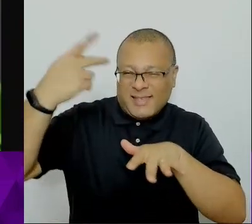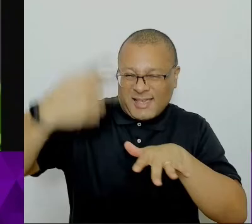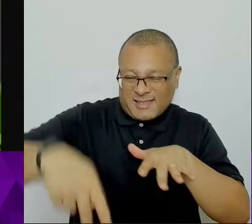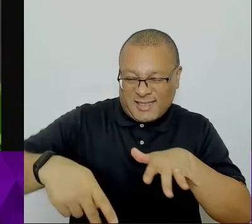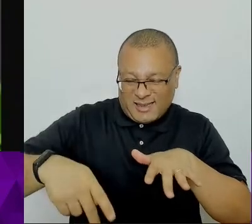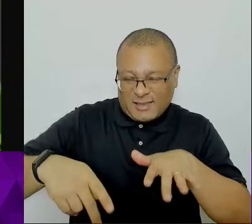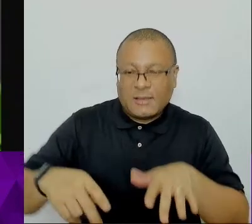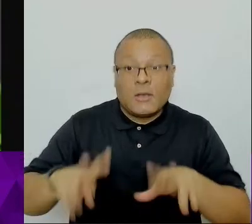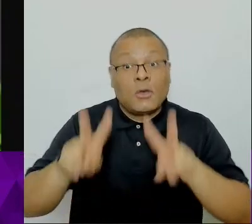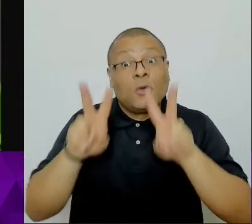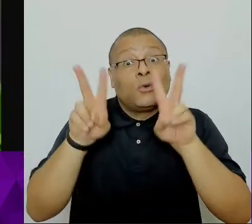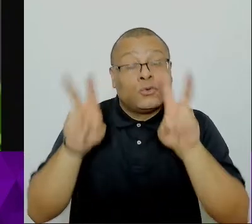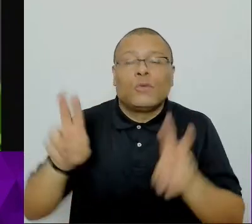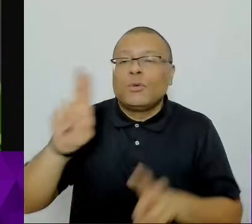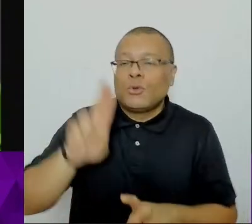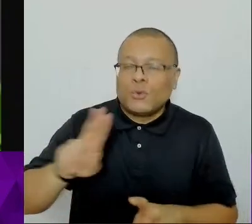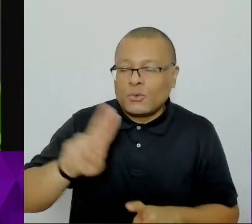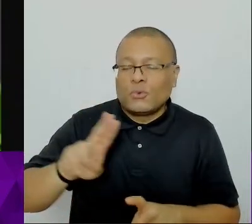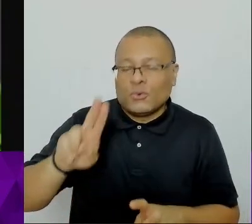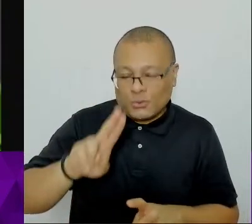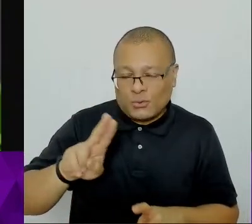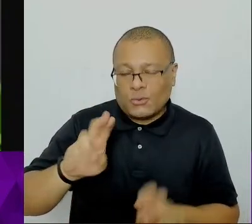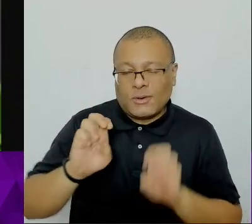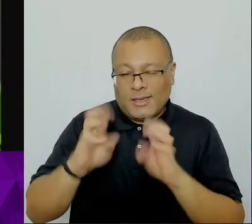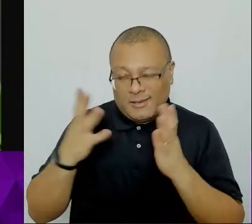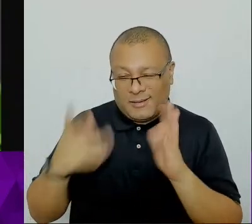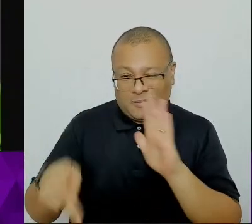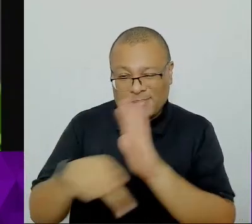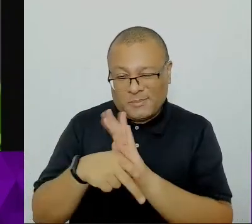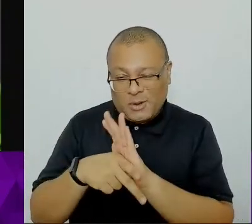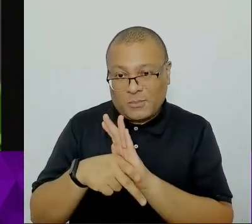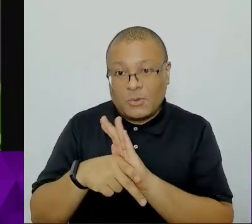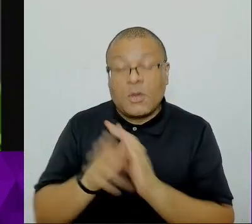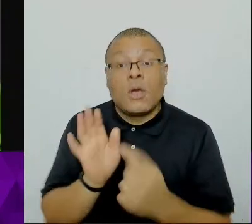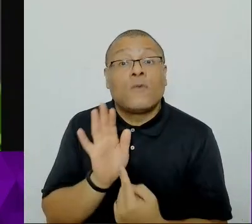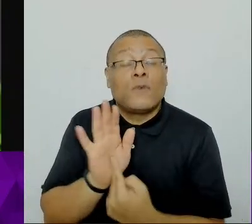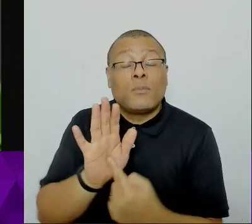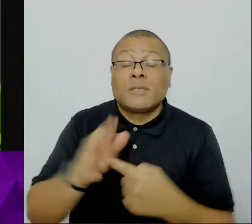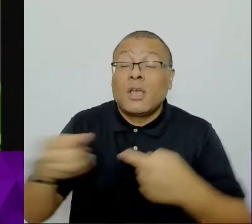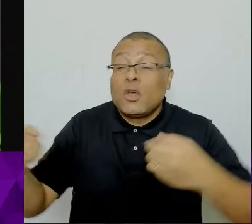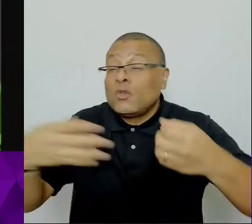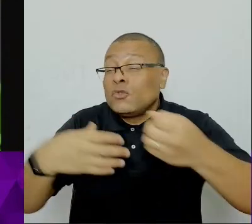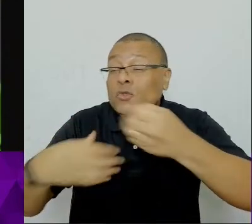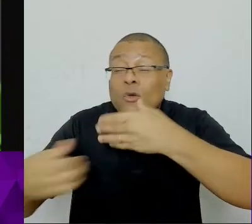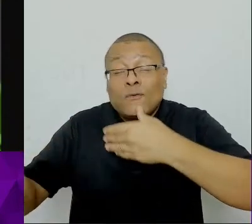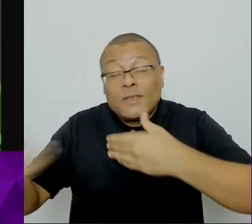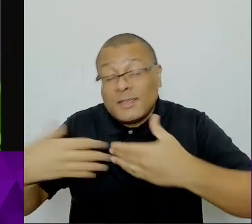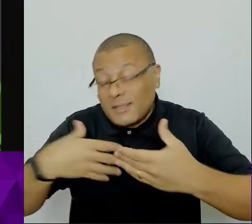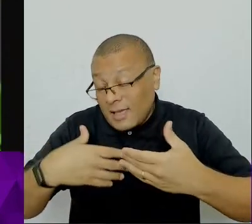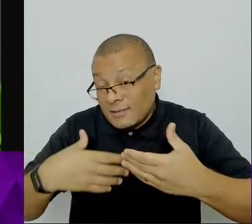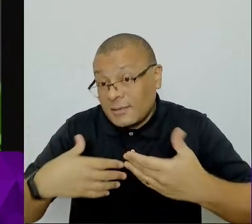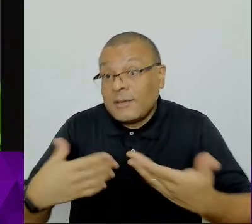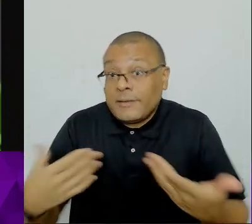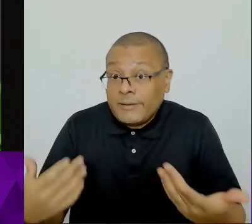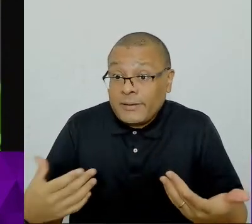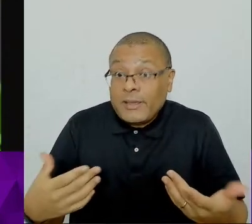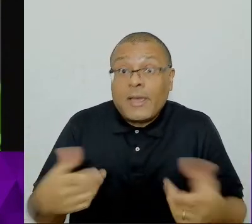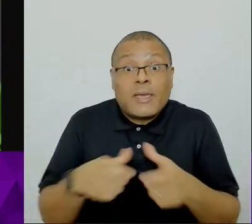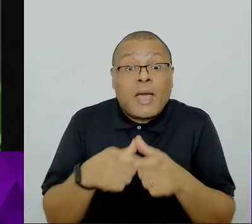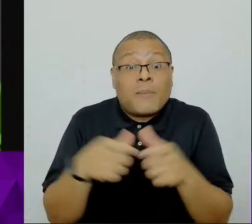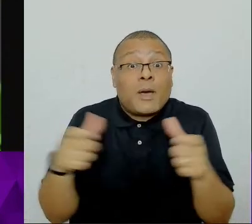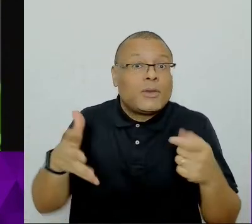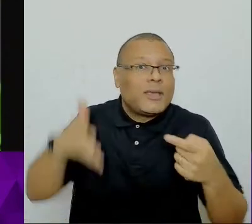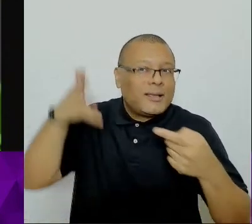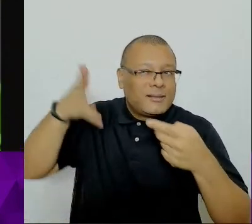é que é um evento da NVIDIA, onde são apresentadas várias novidades, e a maioria das